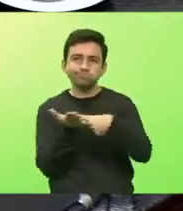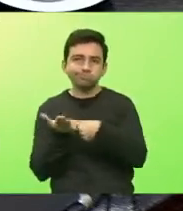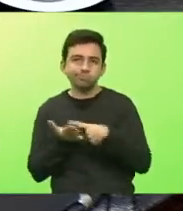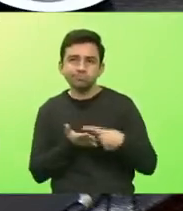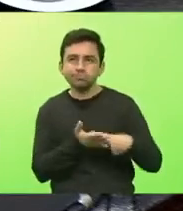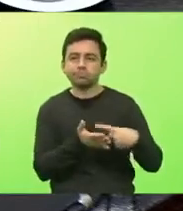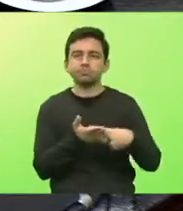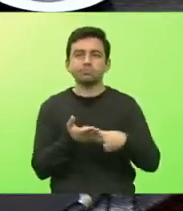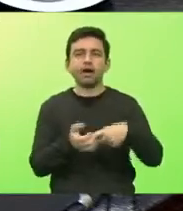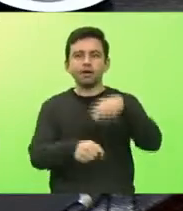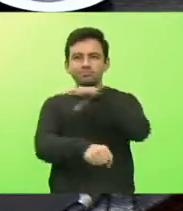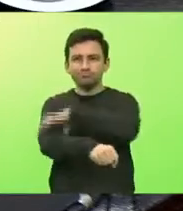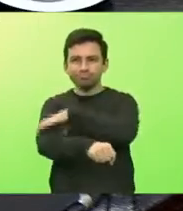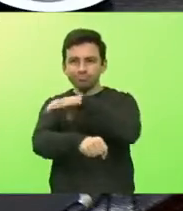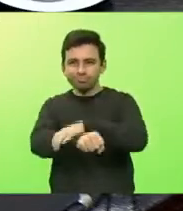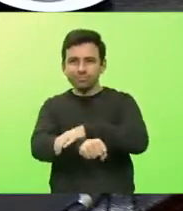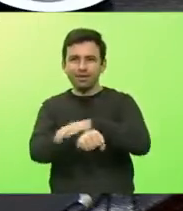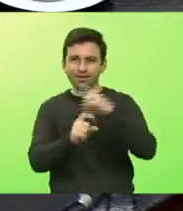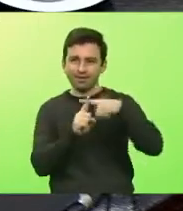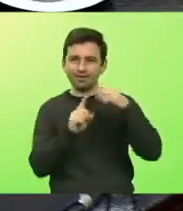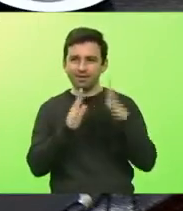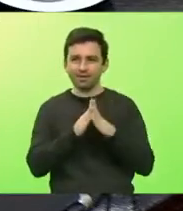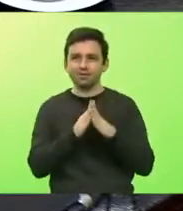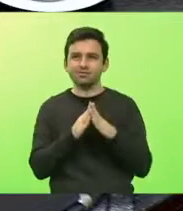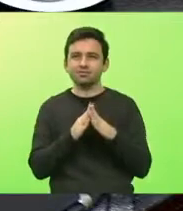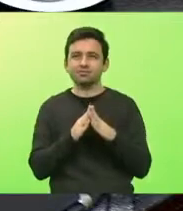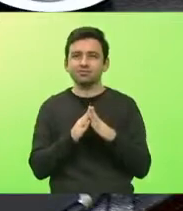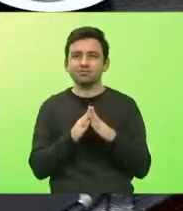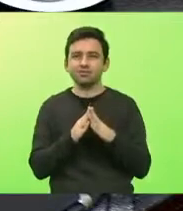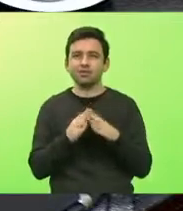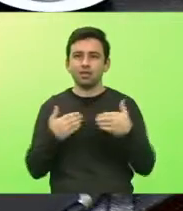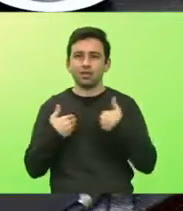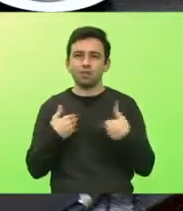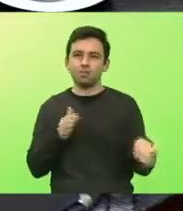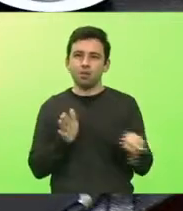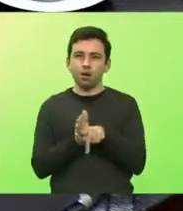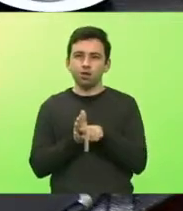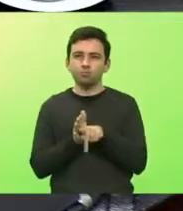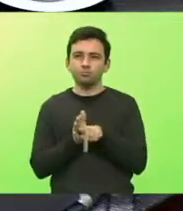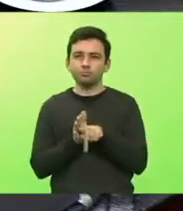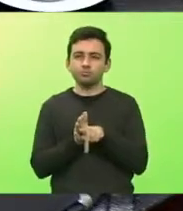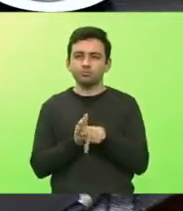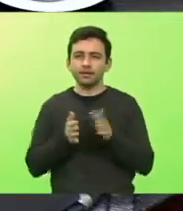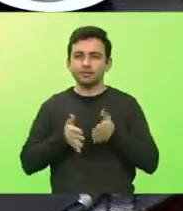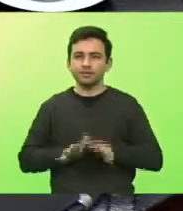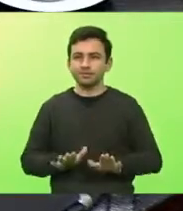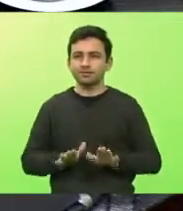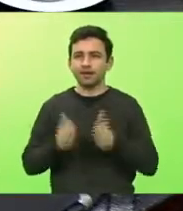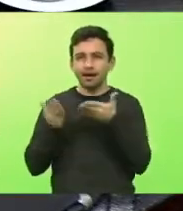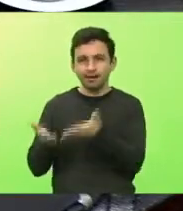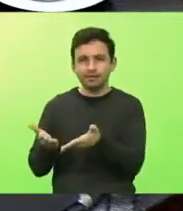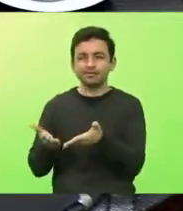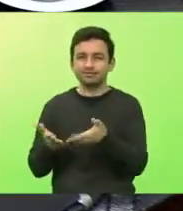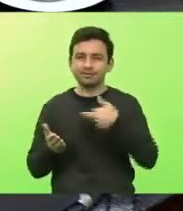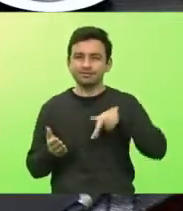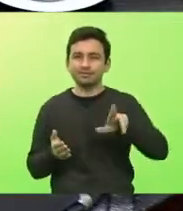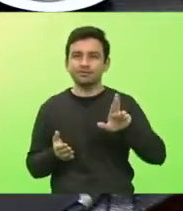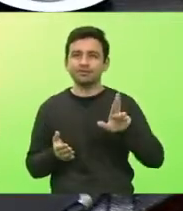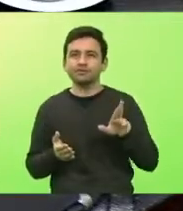igreja pentecostal protestante, de onde eu me origino, nasci nessa denominação,